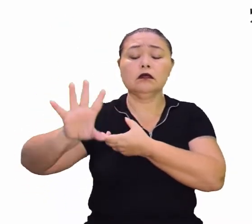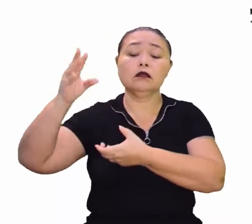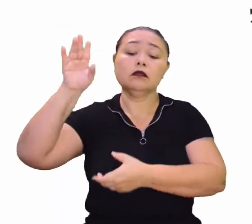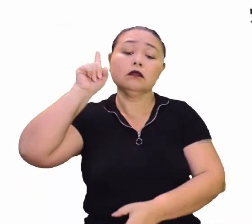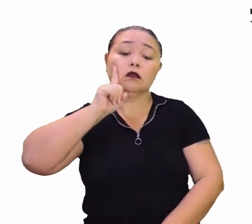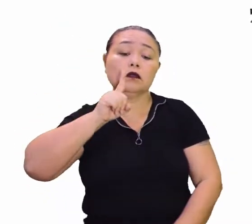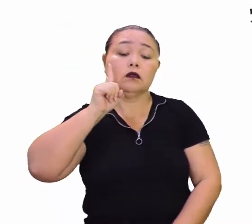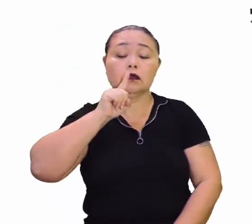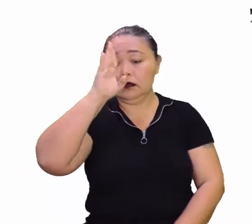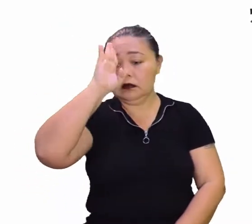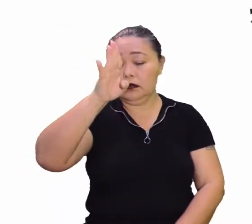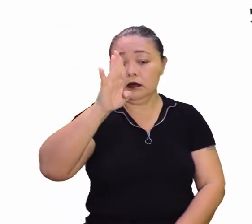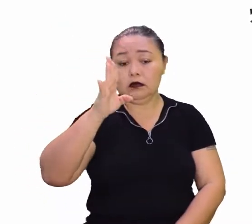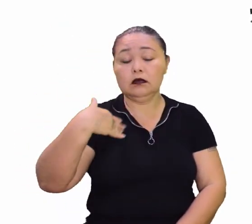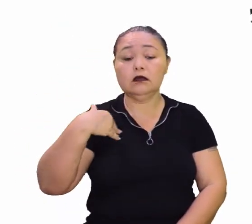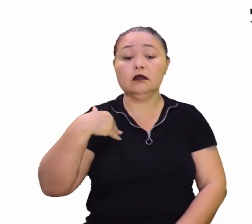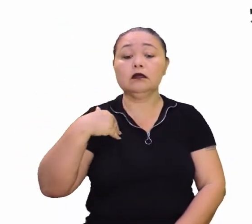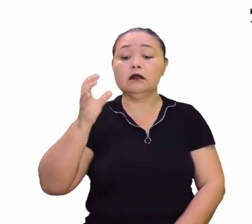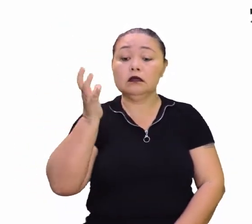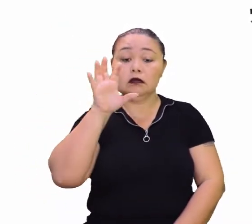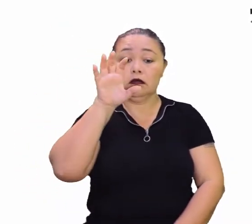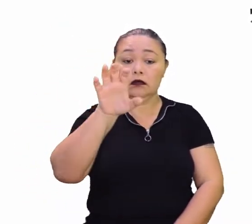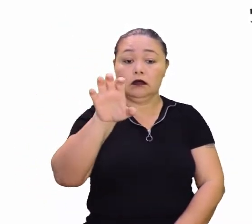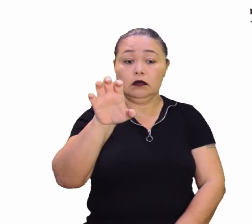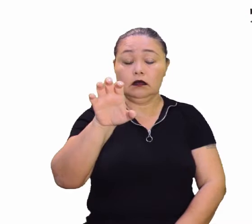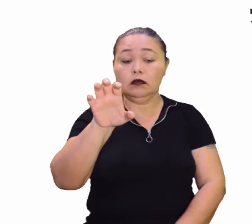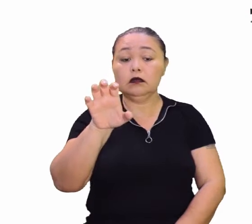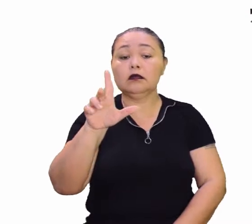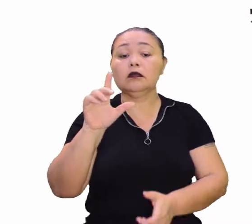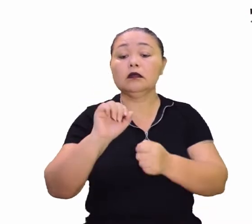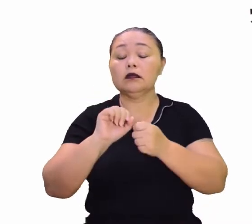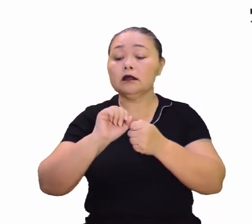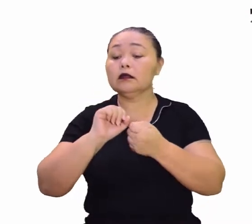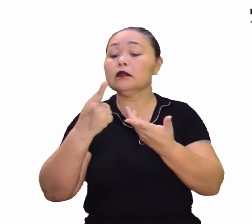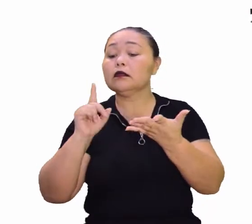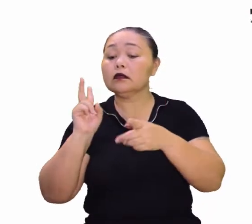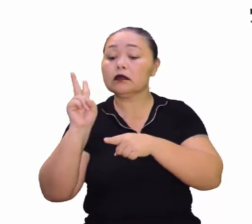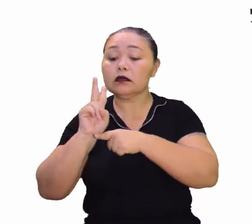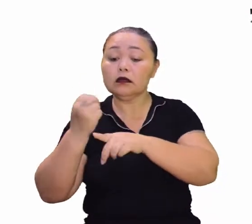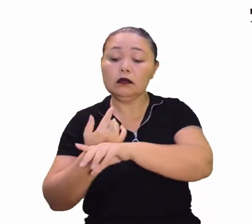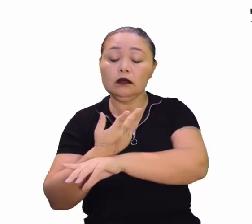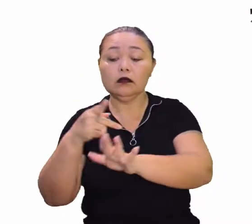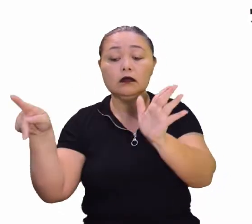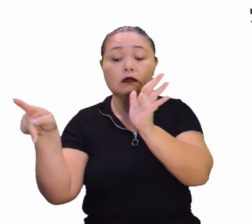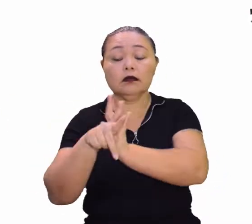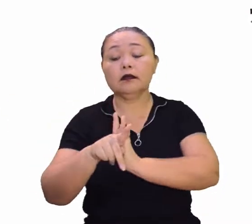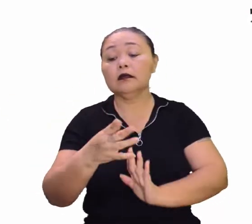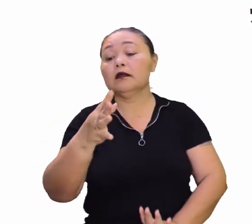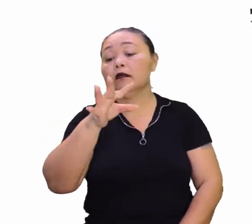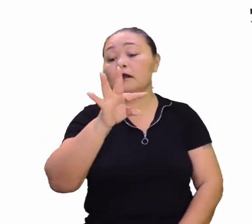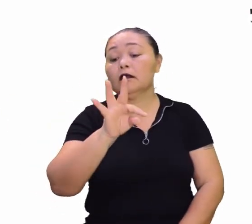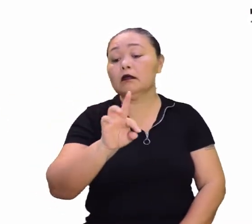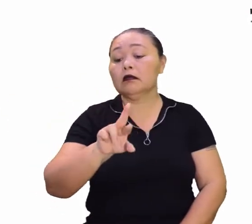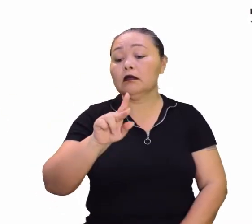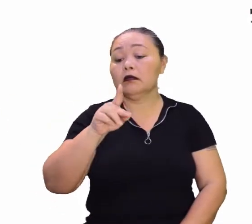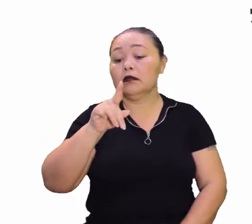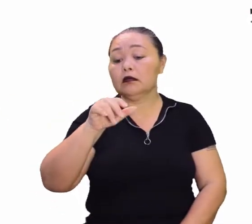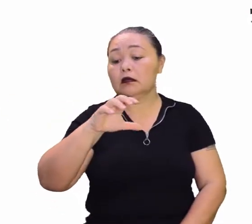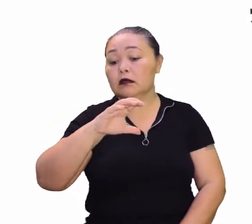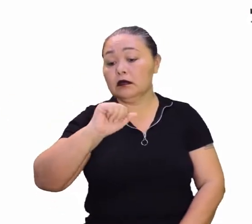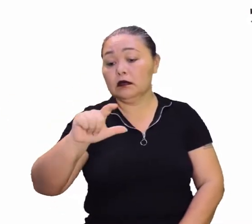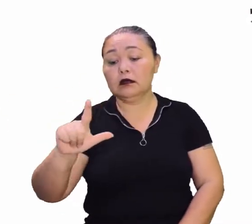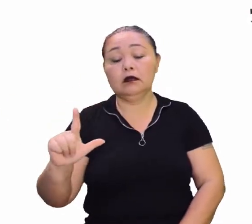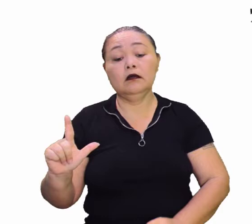Estados Unidos, principalmente nessa região central, né, as culturas tropicais, e mais ao norte, e a região central, temperados,